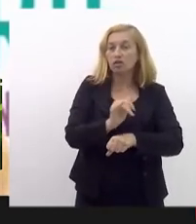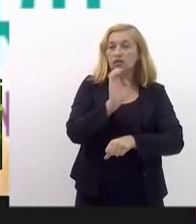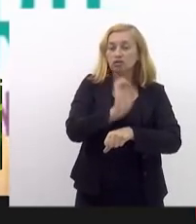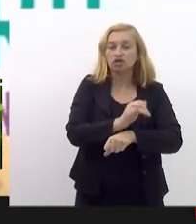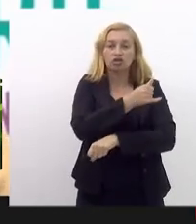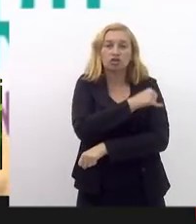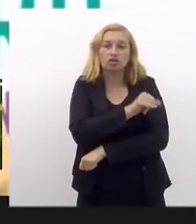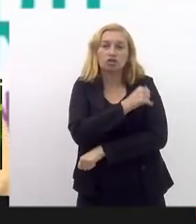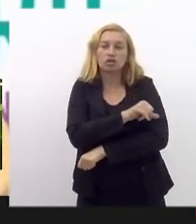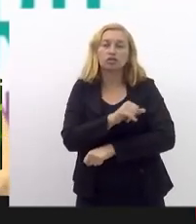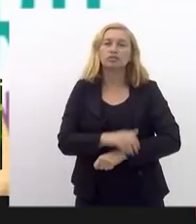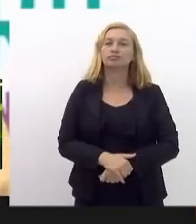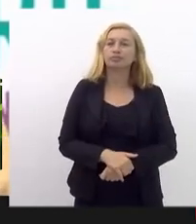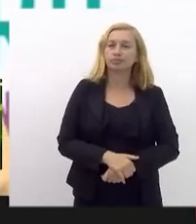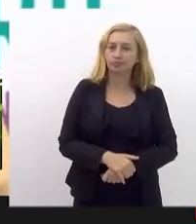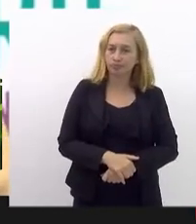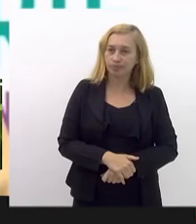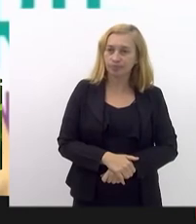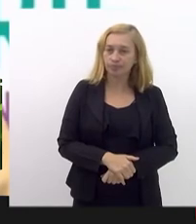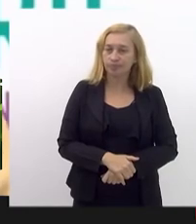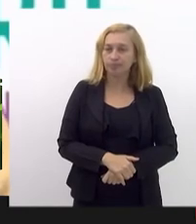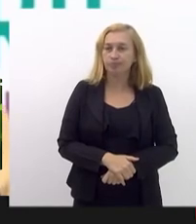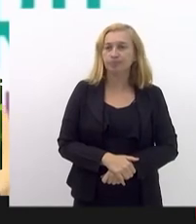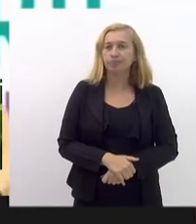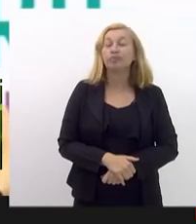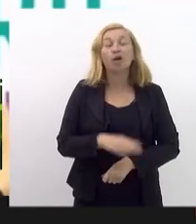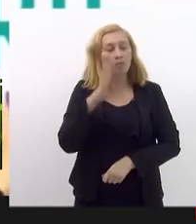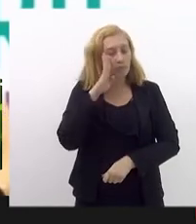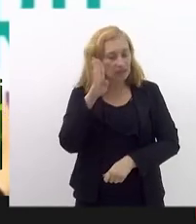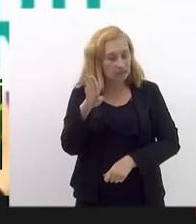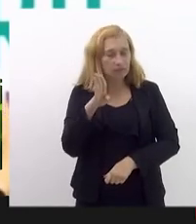Janeiro, diversificado como aponta o Bitar. É